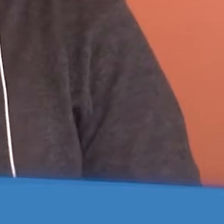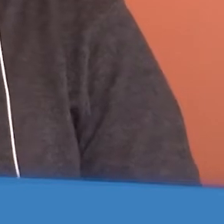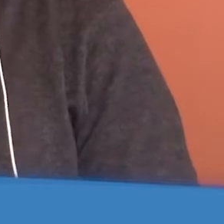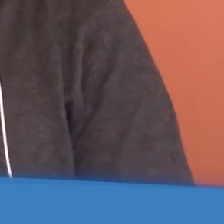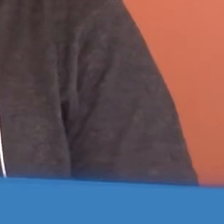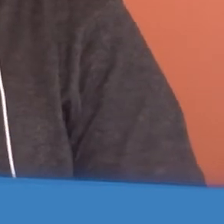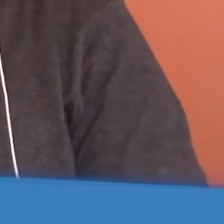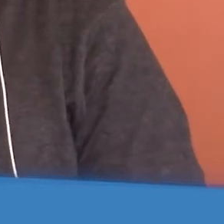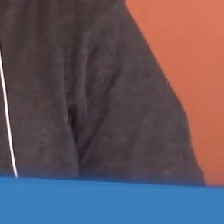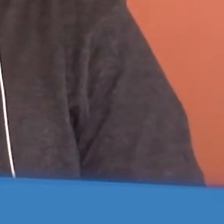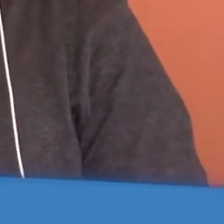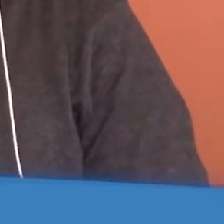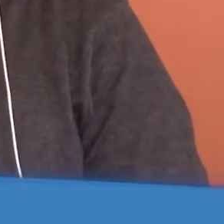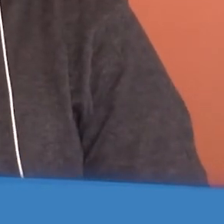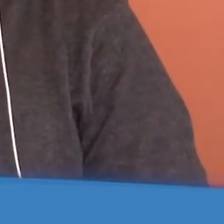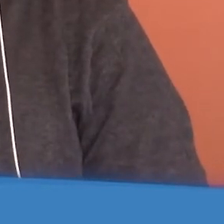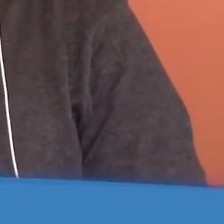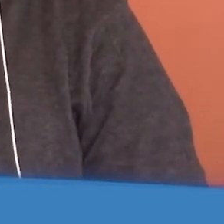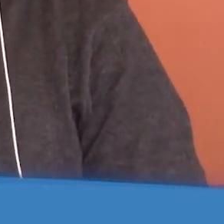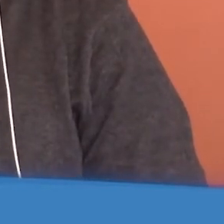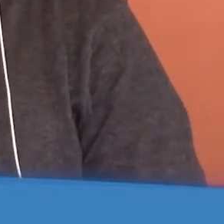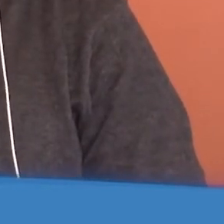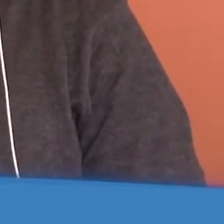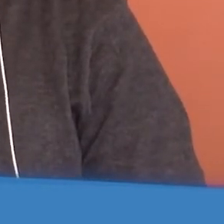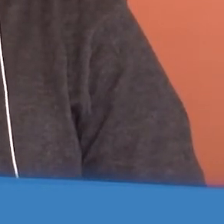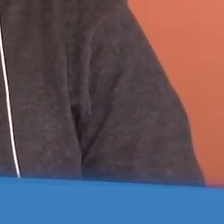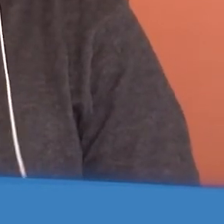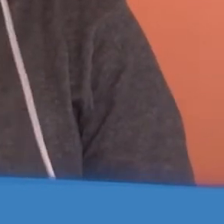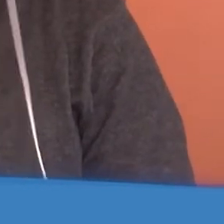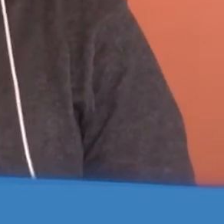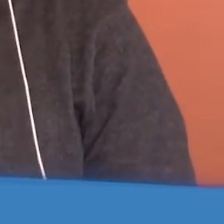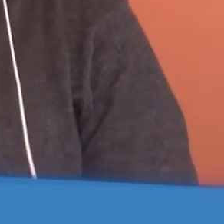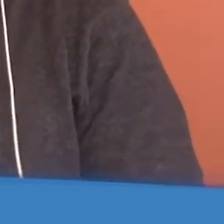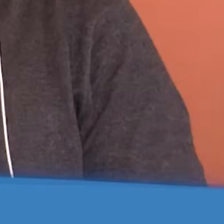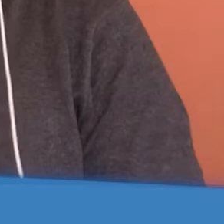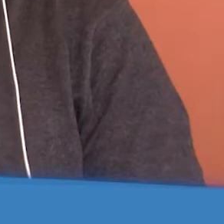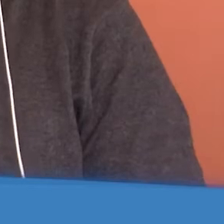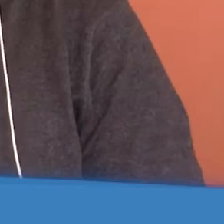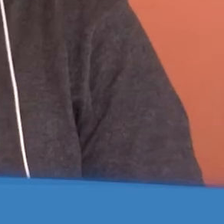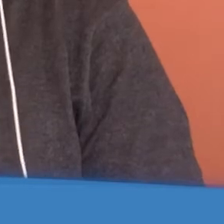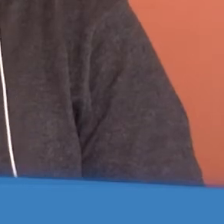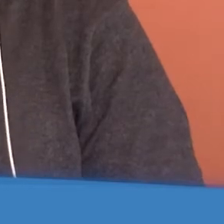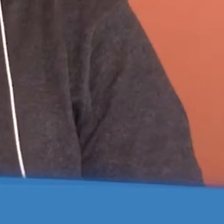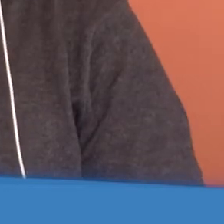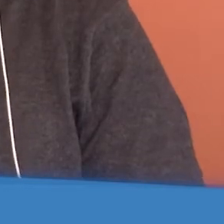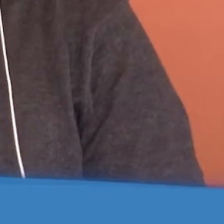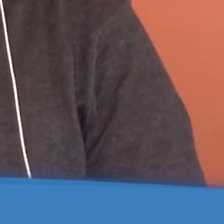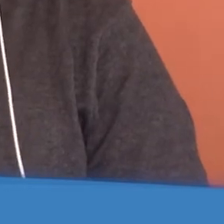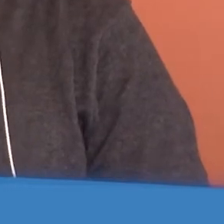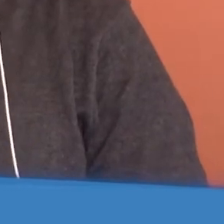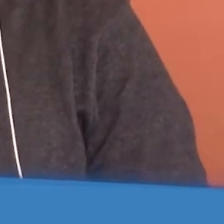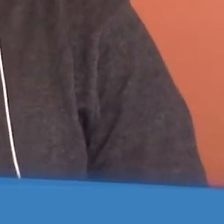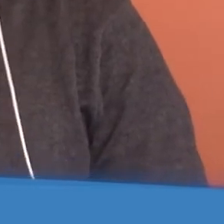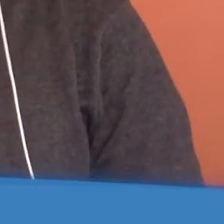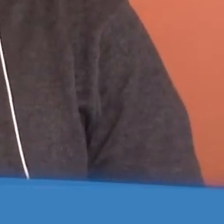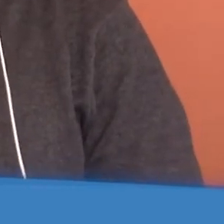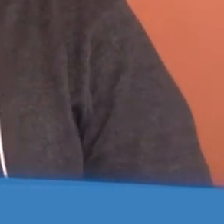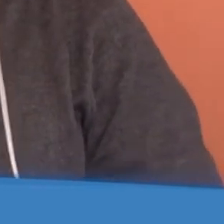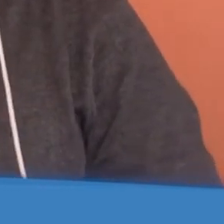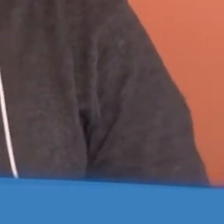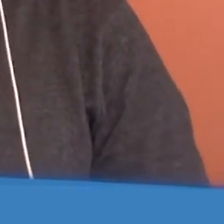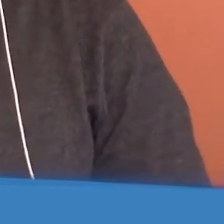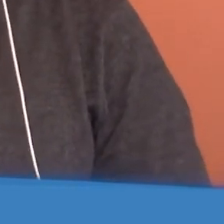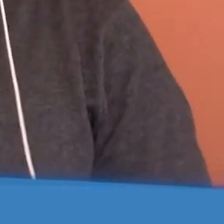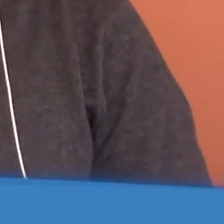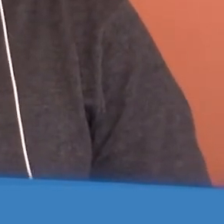algumas esferas da nossa sociedade, que o grupo também aborda temas que tratam, por exemplo, sobre a questão dos povos indígenas, entre